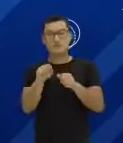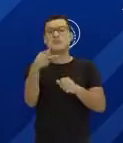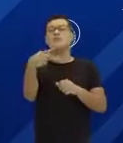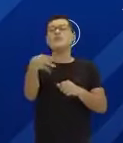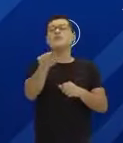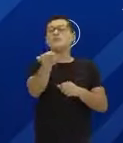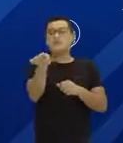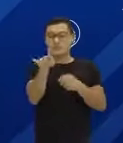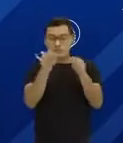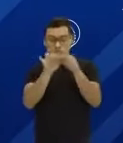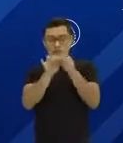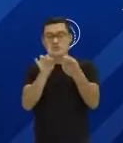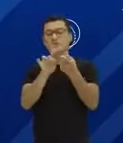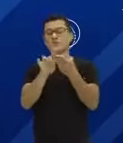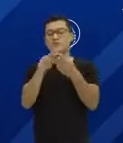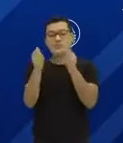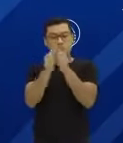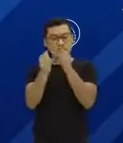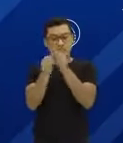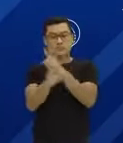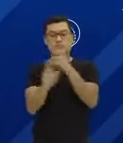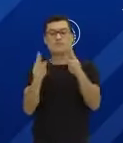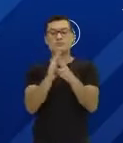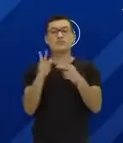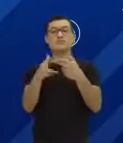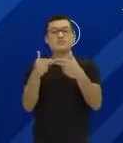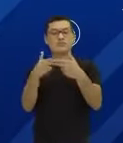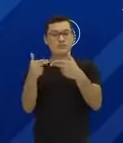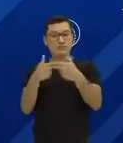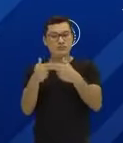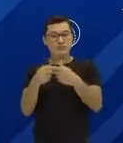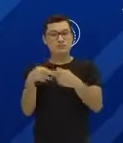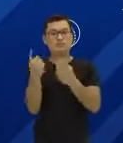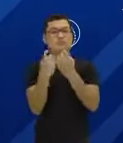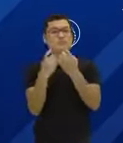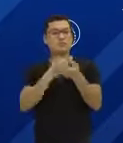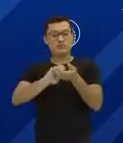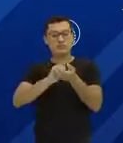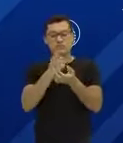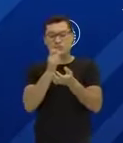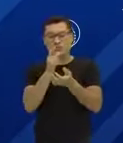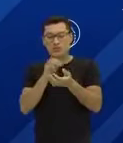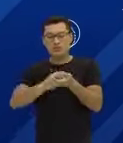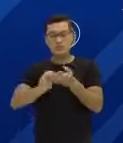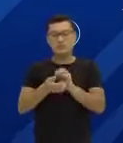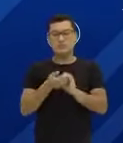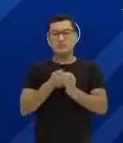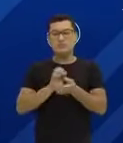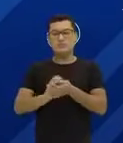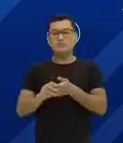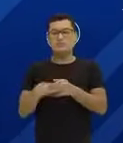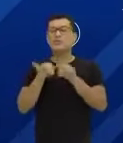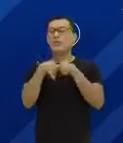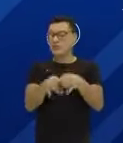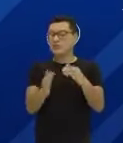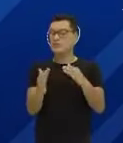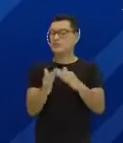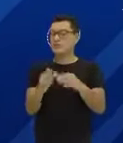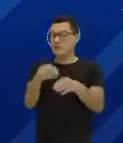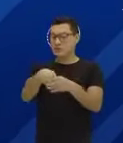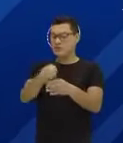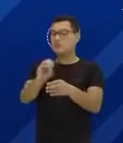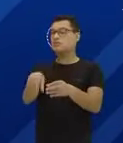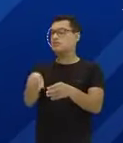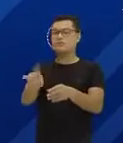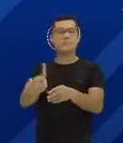Faça você a sua também. Utilize álcool em gel, lave bem as mãos, evite sair de casa. Mas se você